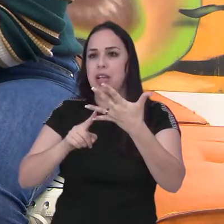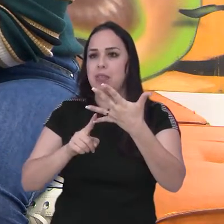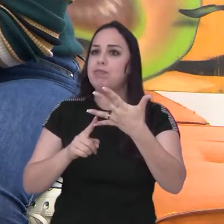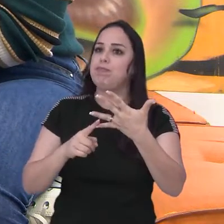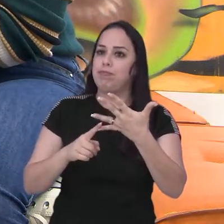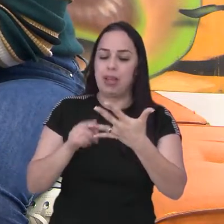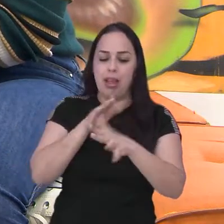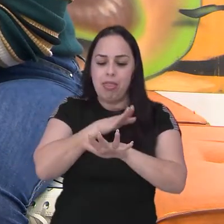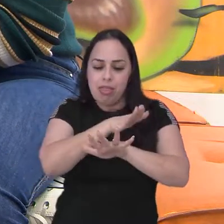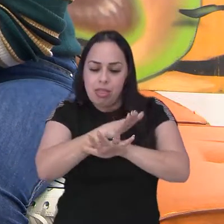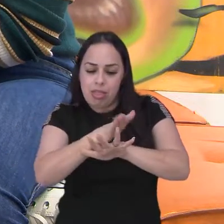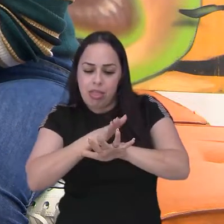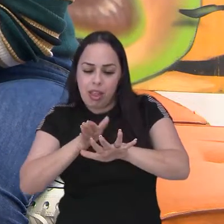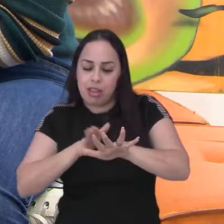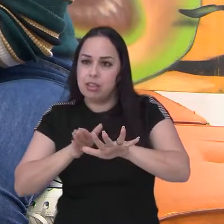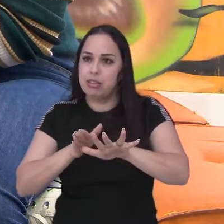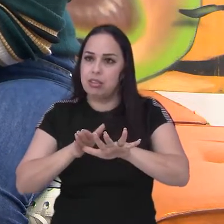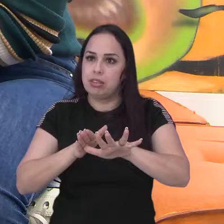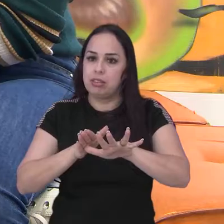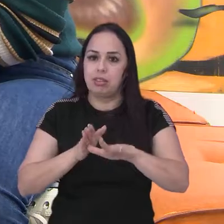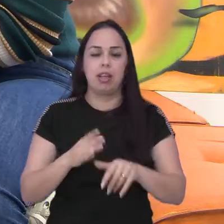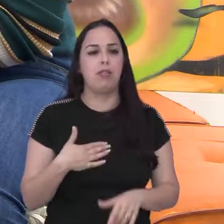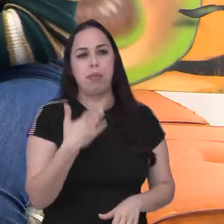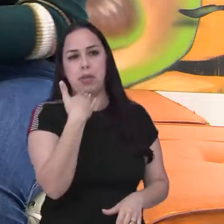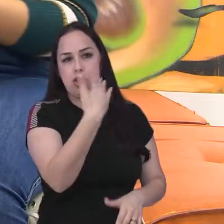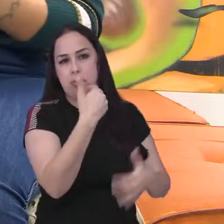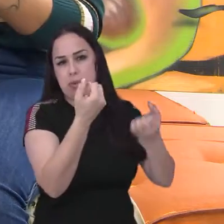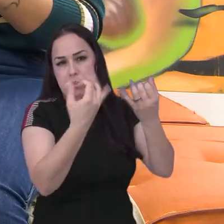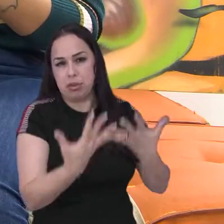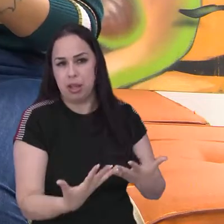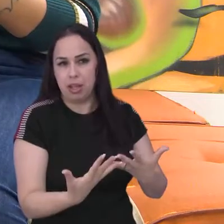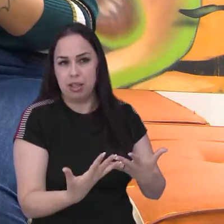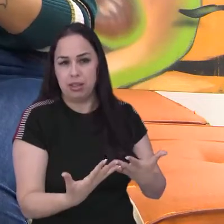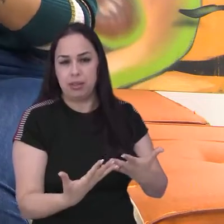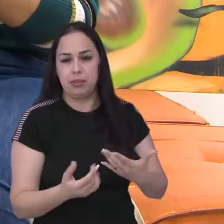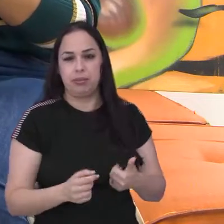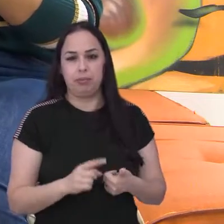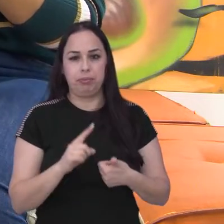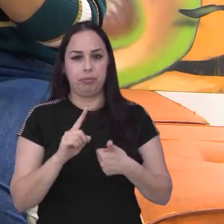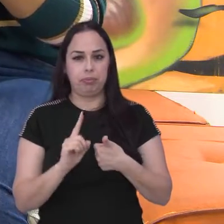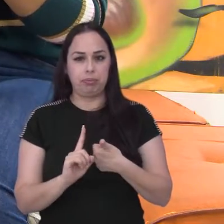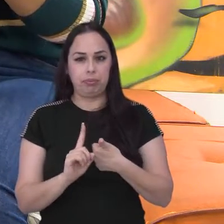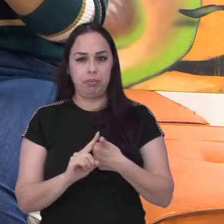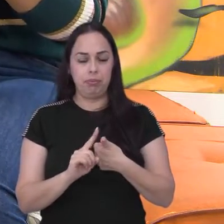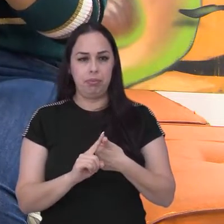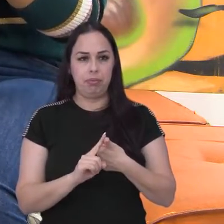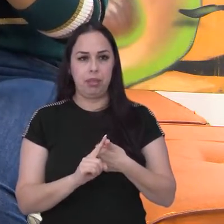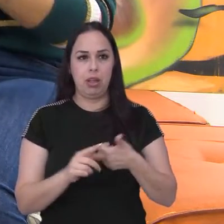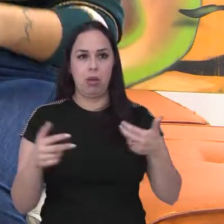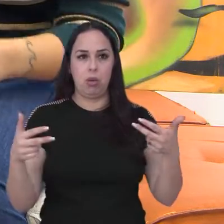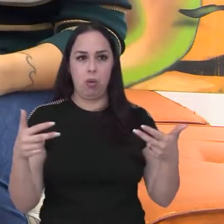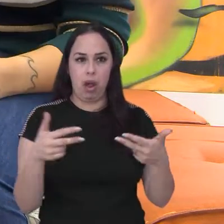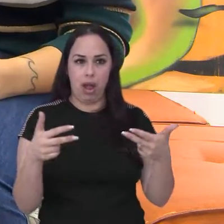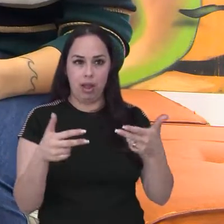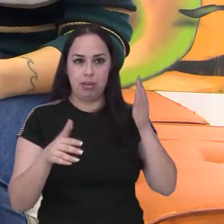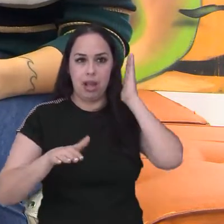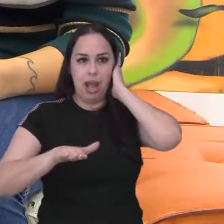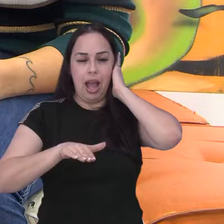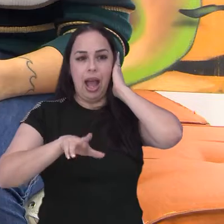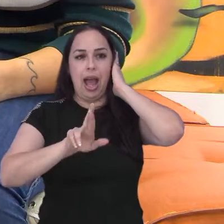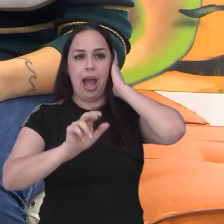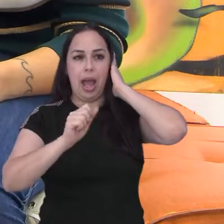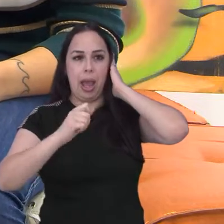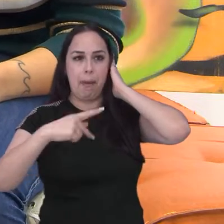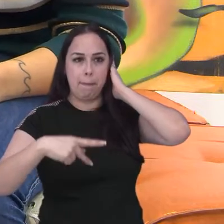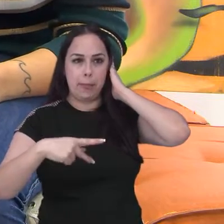né? Cada elemento tem as suas especificidades, né? É isso que eu vou pedir pra você explicar pra gente. O rap é o MC que